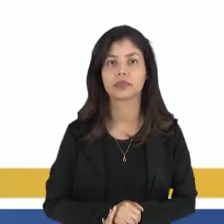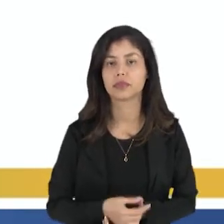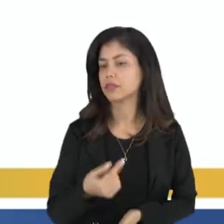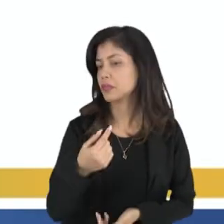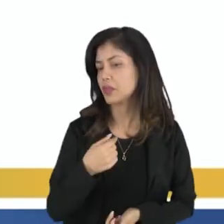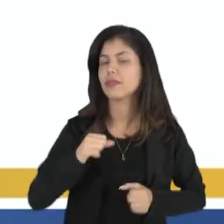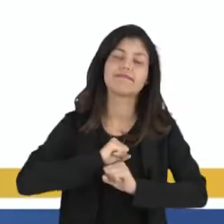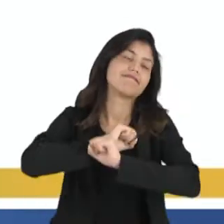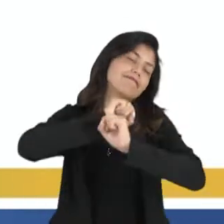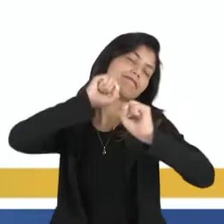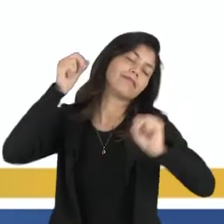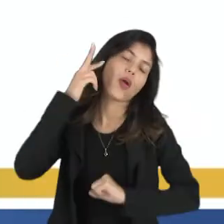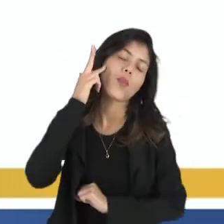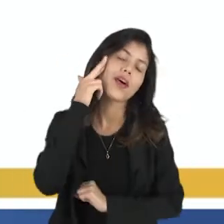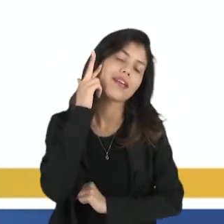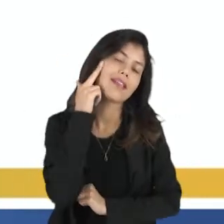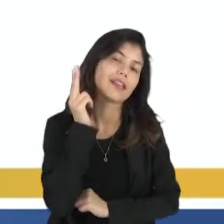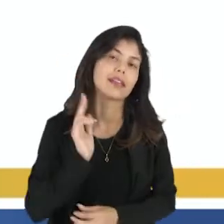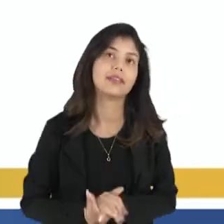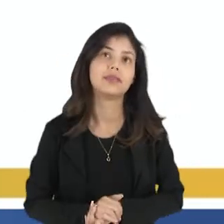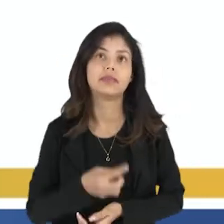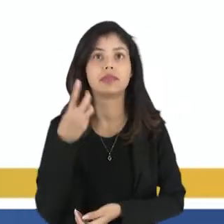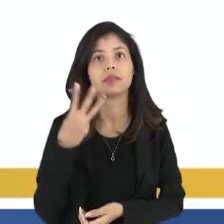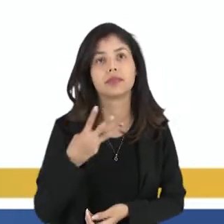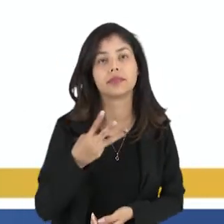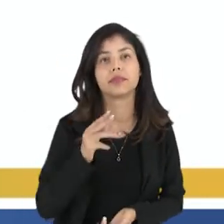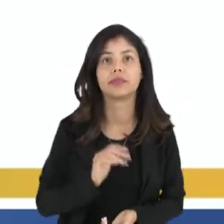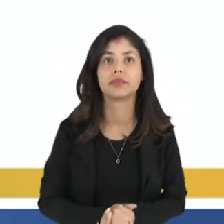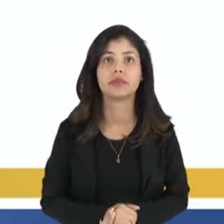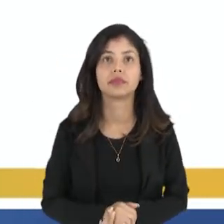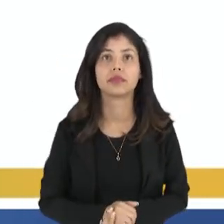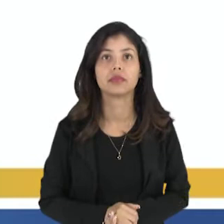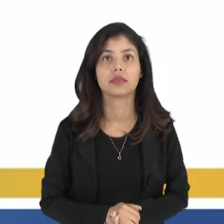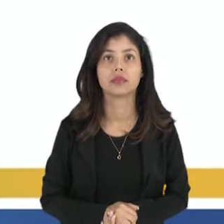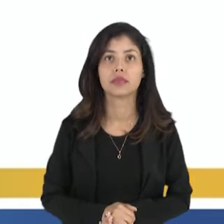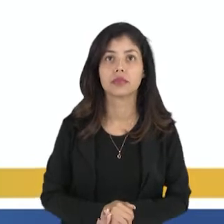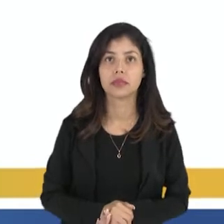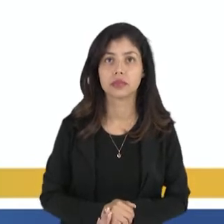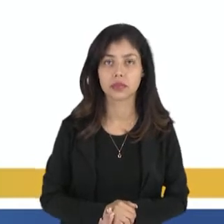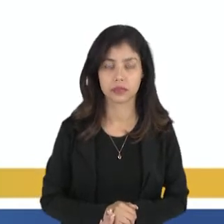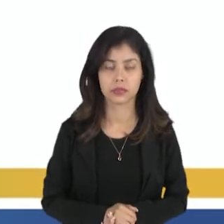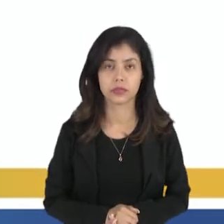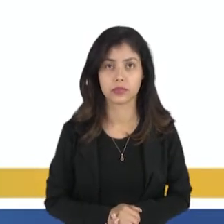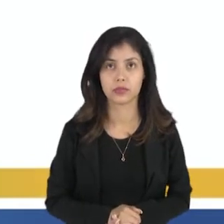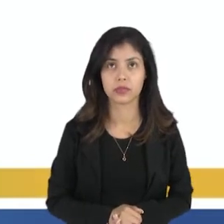naturally." Eu acordo naturalmente. E no terceiro quadrinho nós temos: "It's